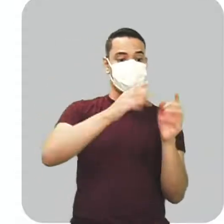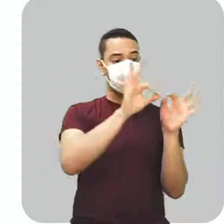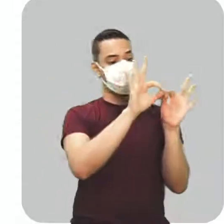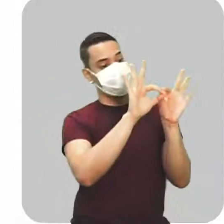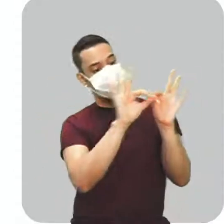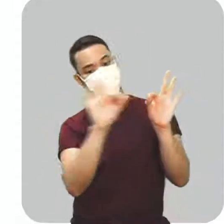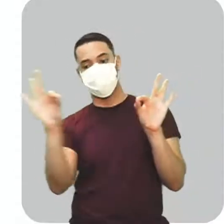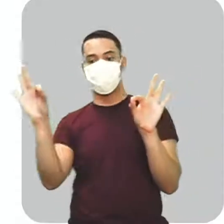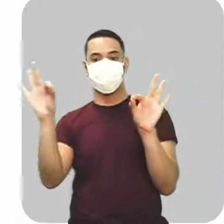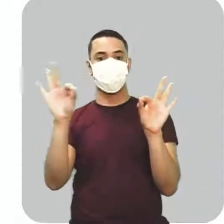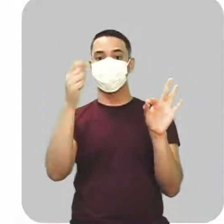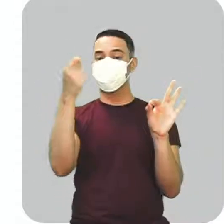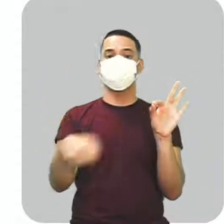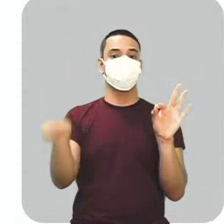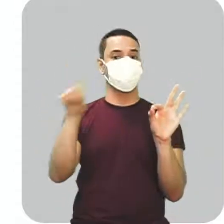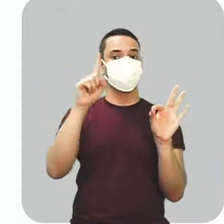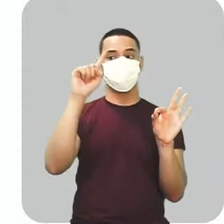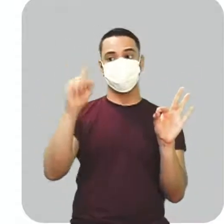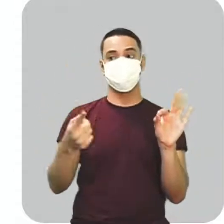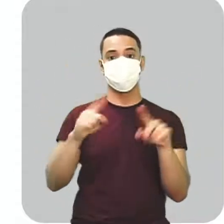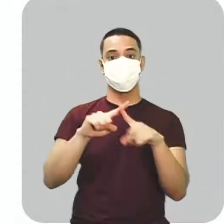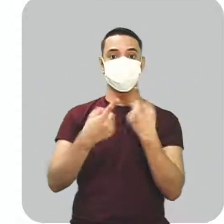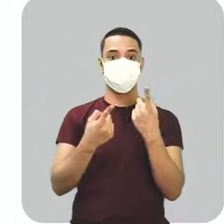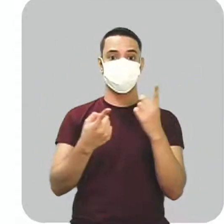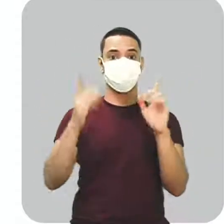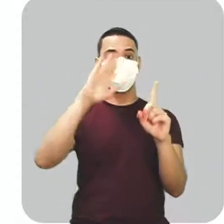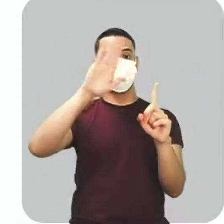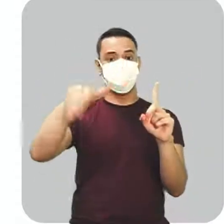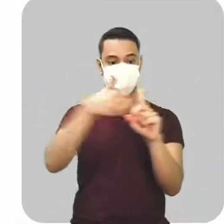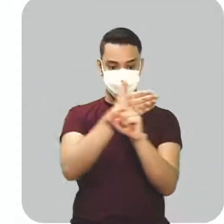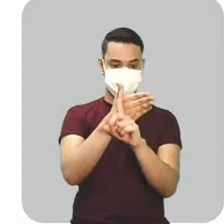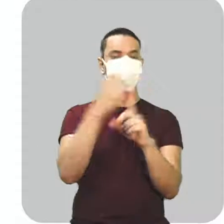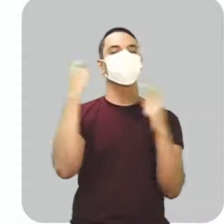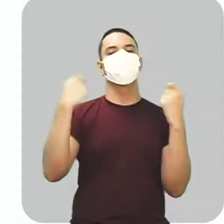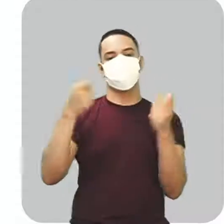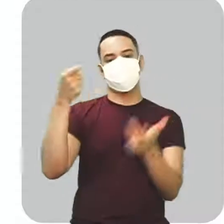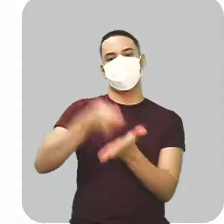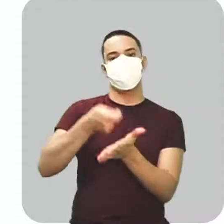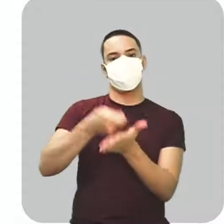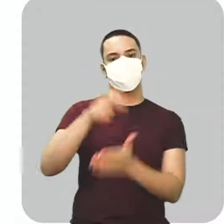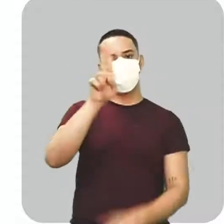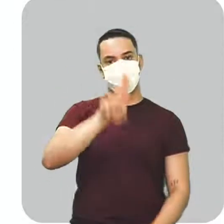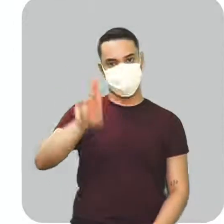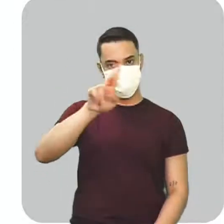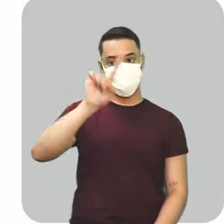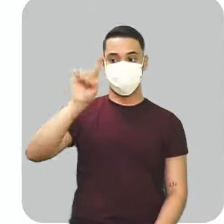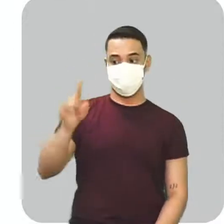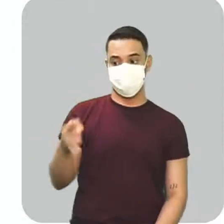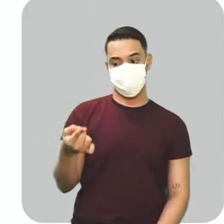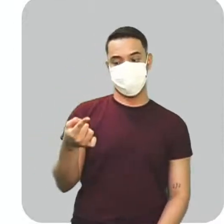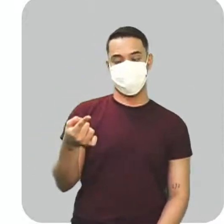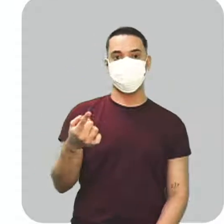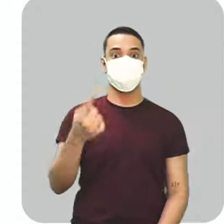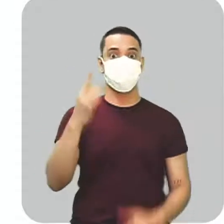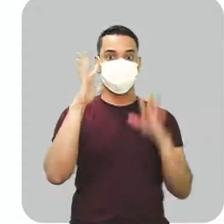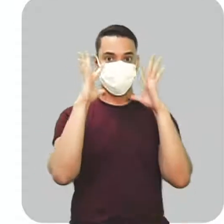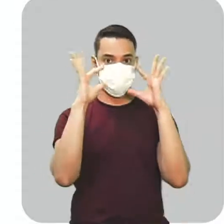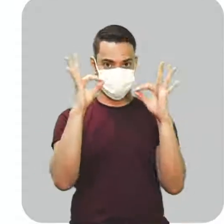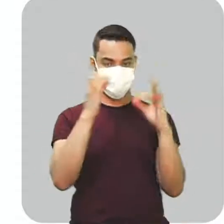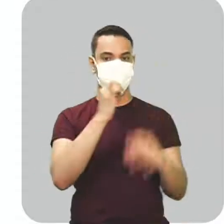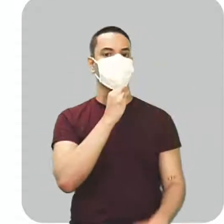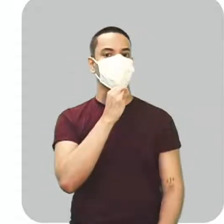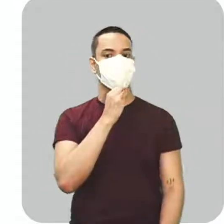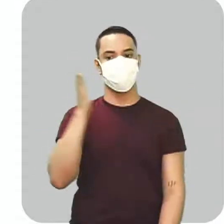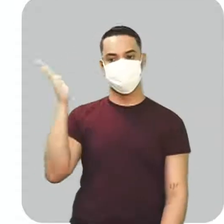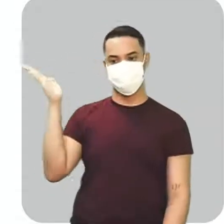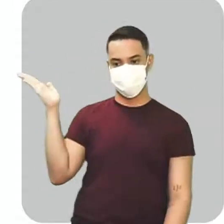direta. Mas se for na indireta, vai ser o uso obrigatório da vírgula. Preste atenção aqui no exemplo